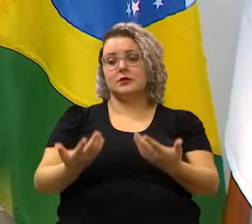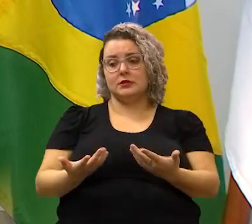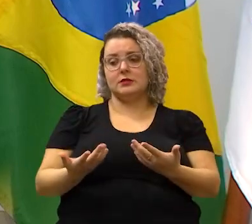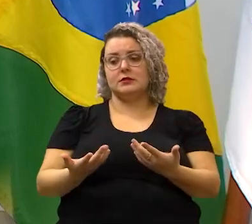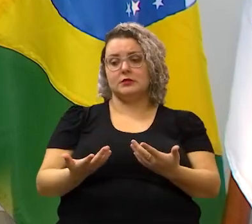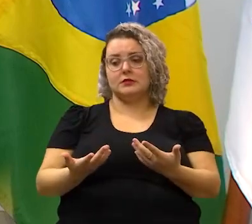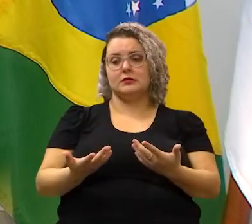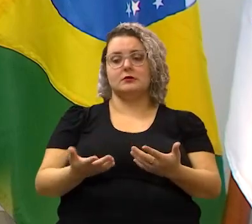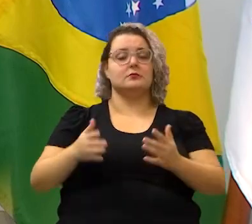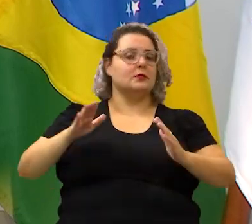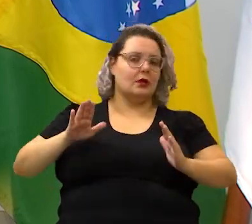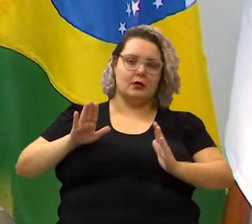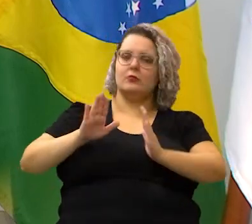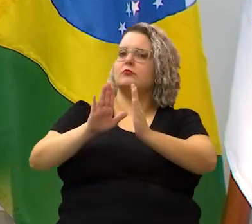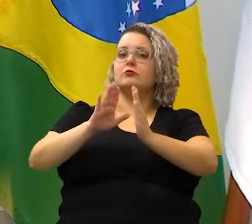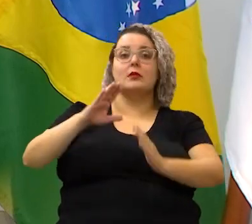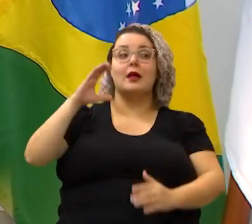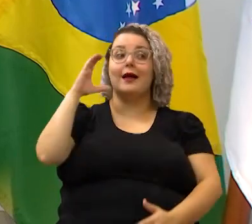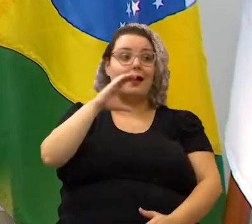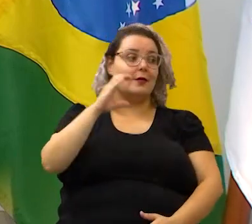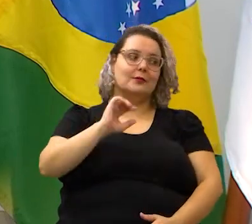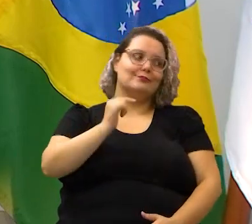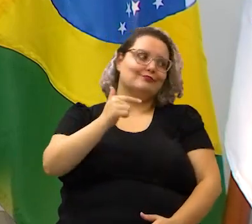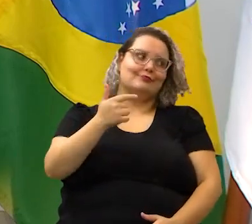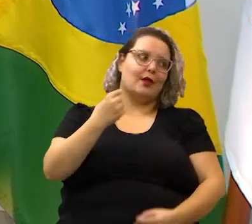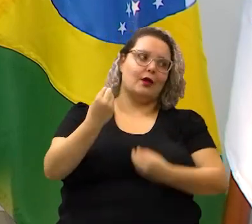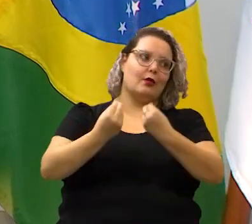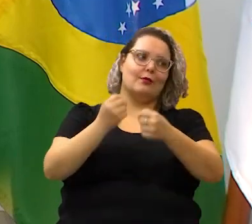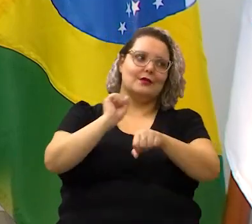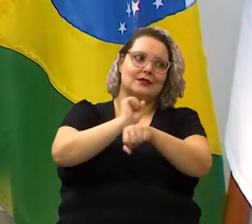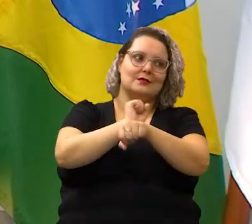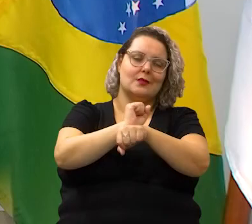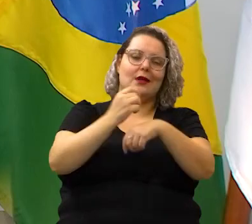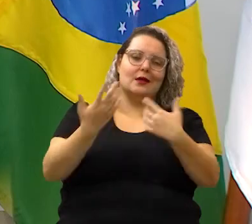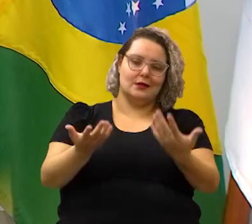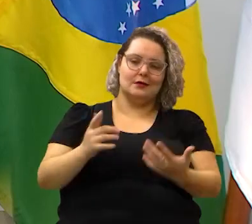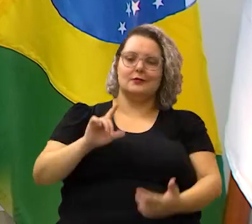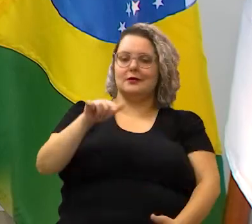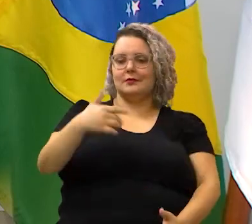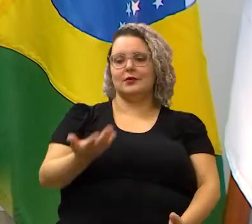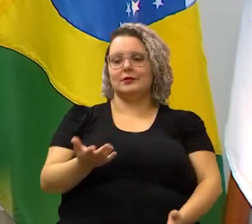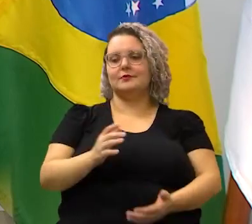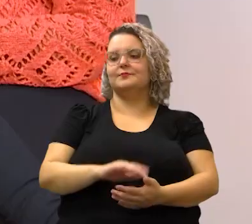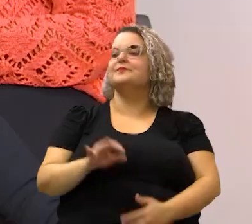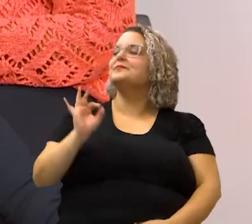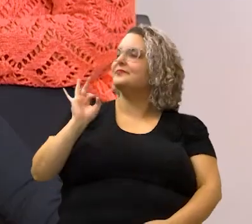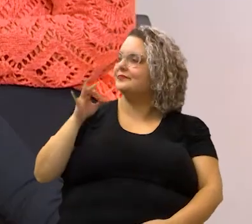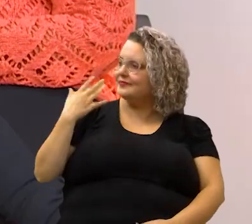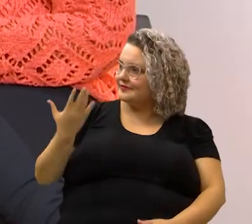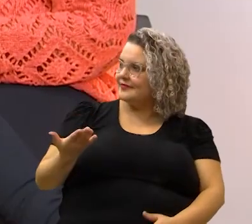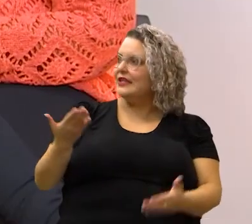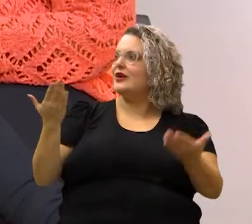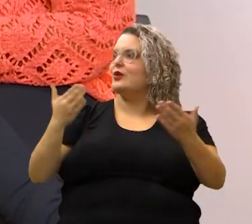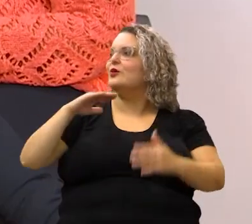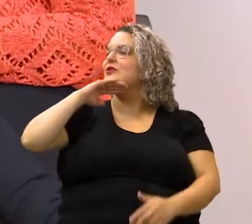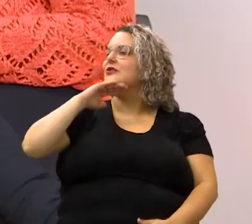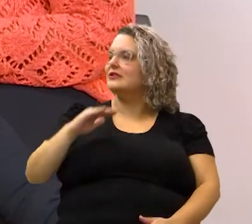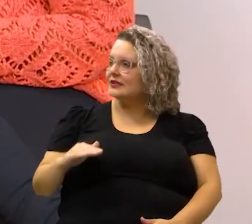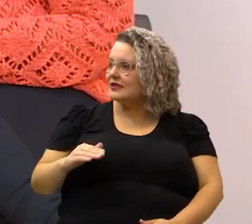necessária para ser enfrentada imediatamente não dá para ficar deixando para depois